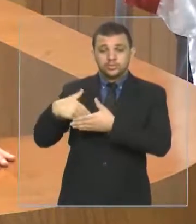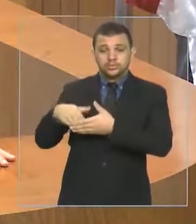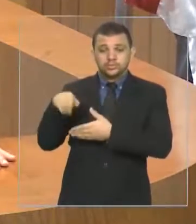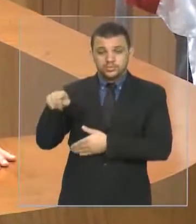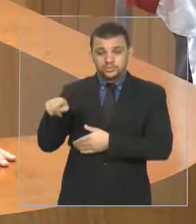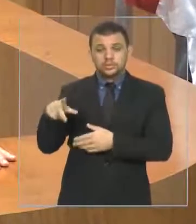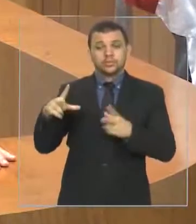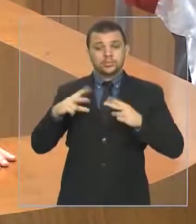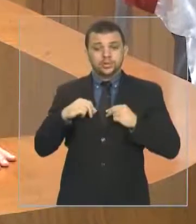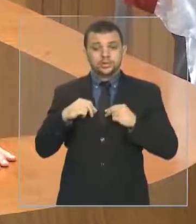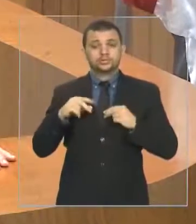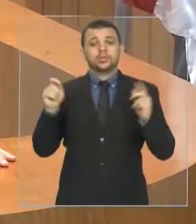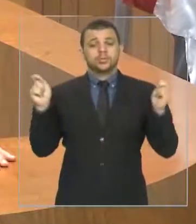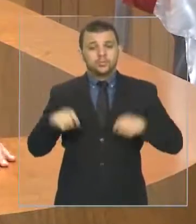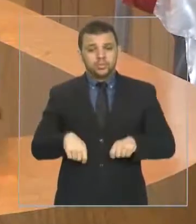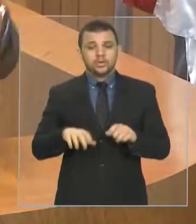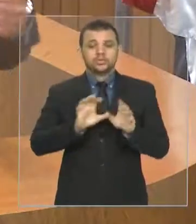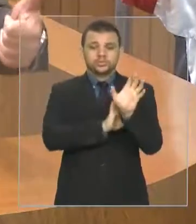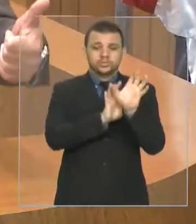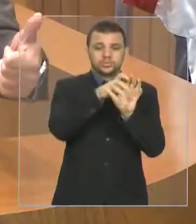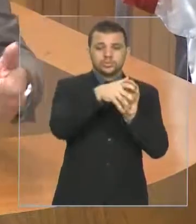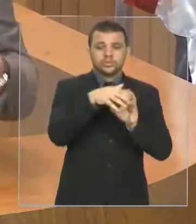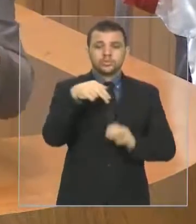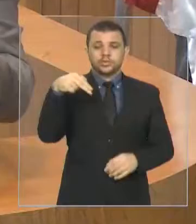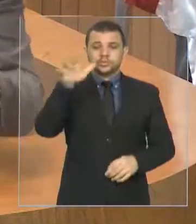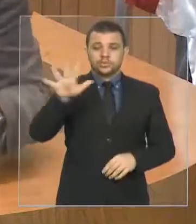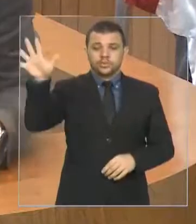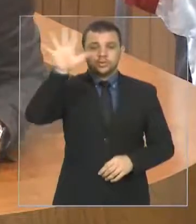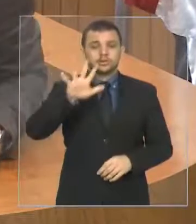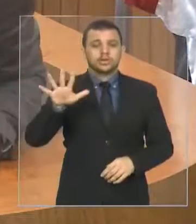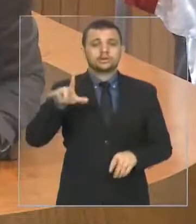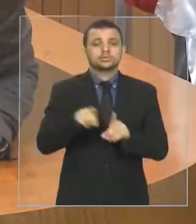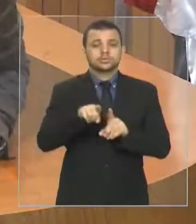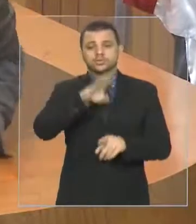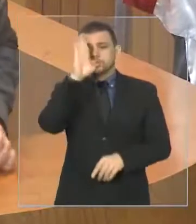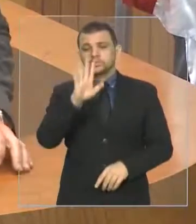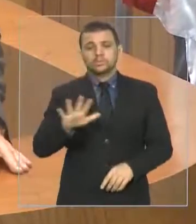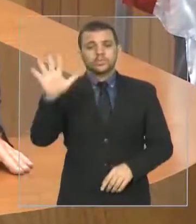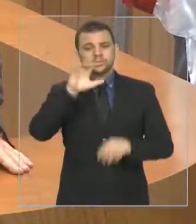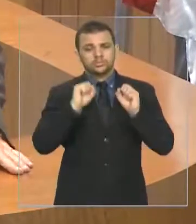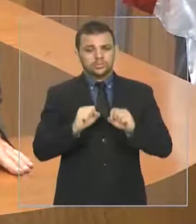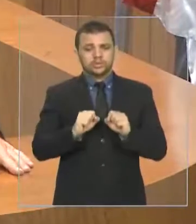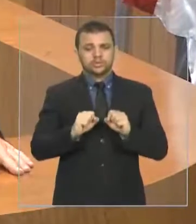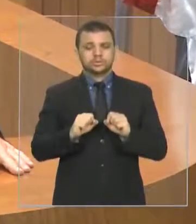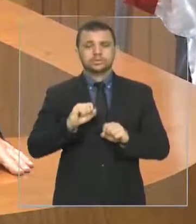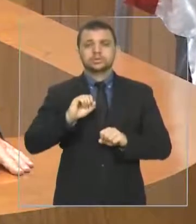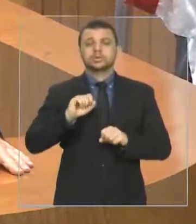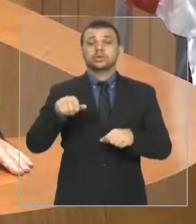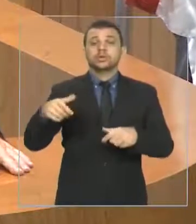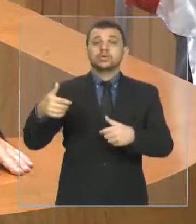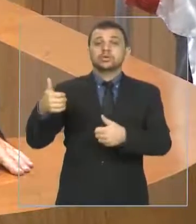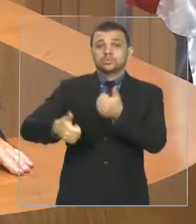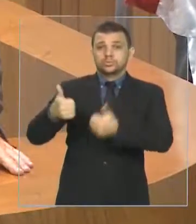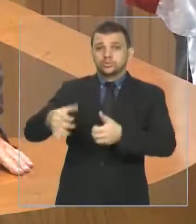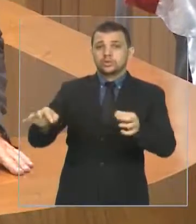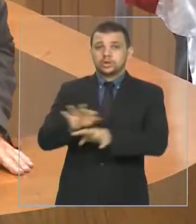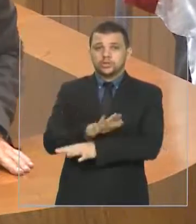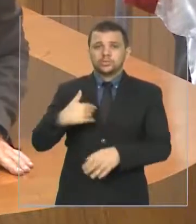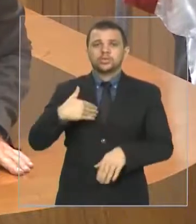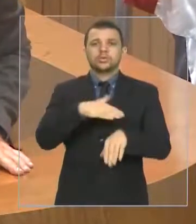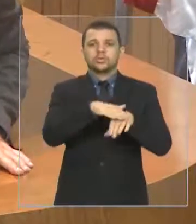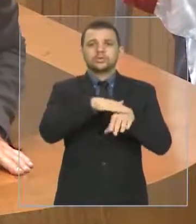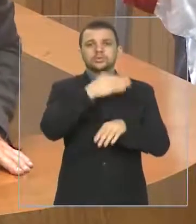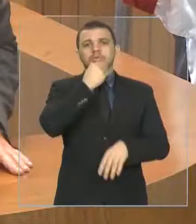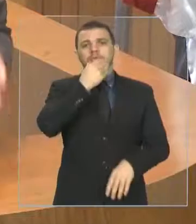Copa do Nordeste, na Copa do Brasil. E depois do jogo eu tive a oportunidade de conversar com o prefeito Eric Costa, né, e com o